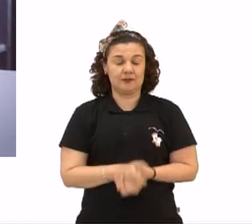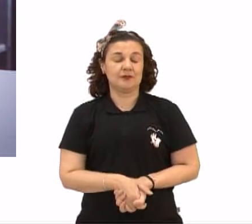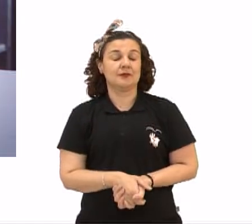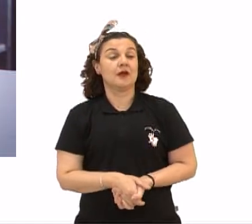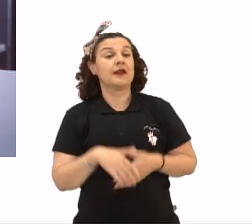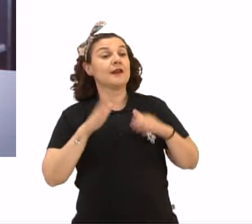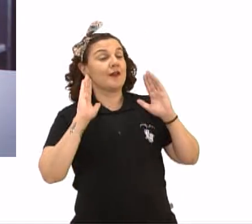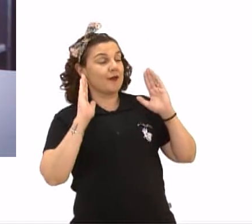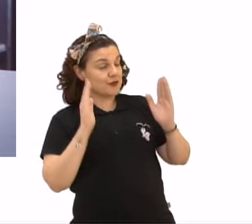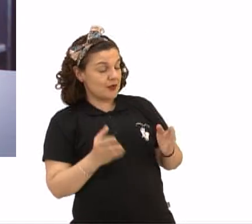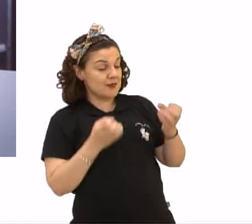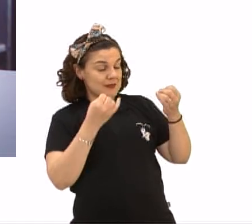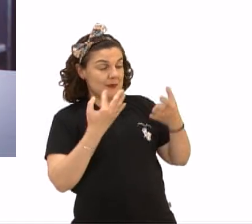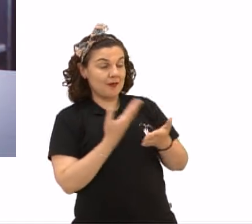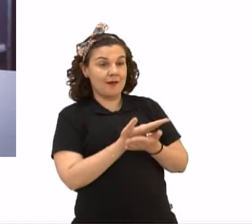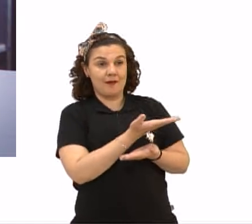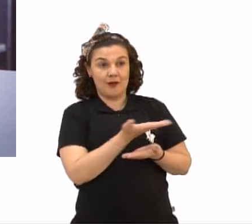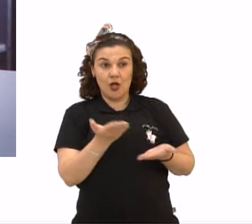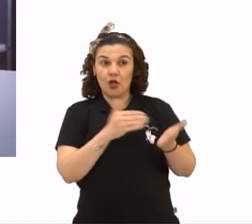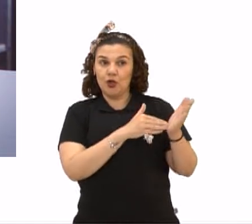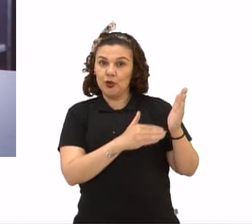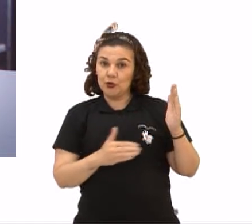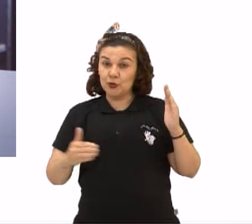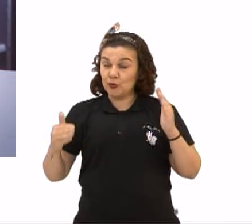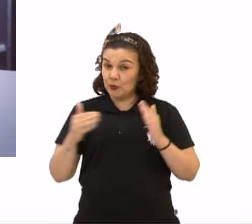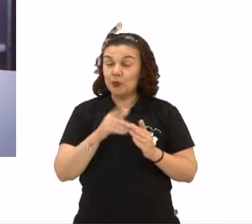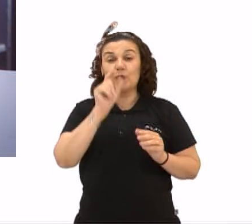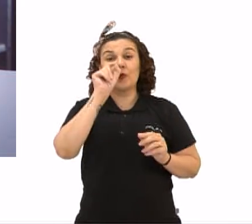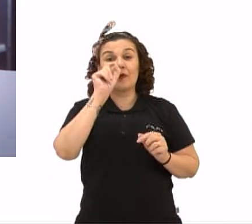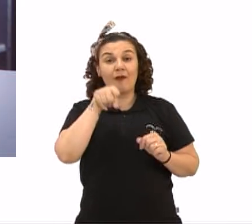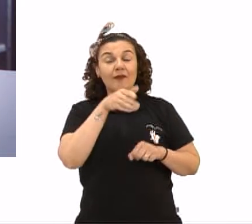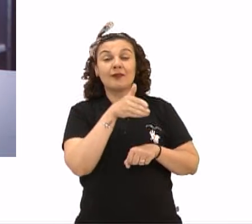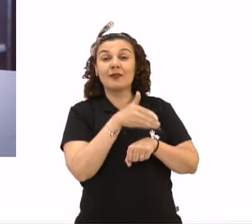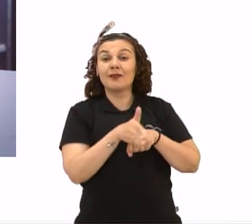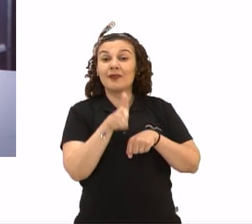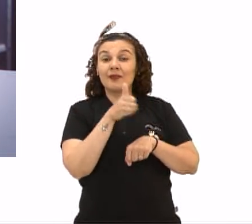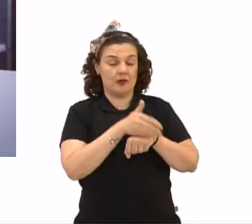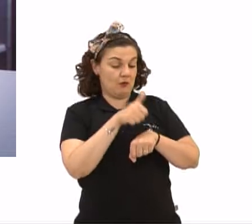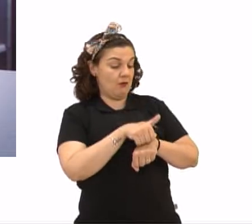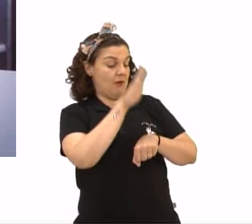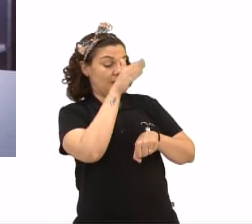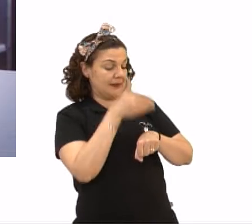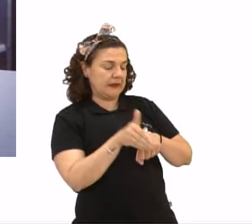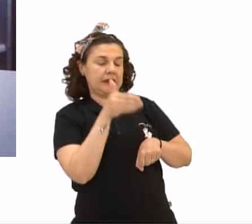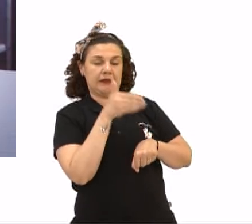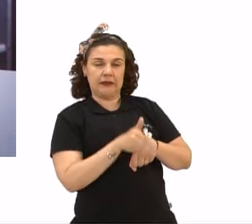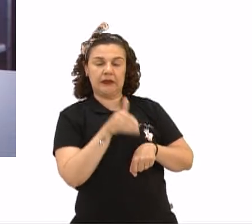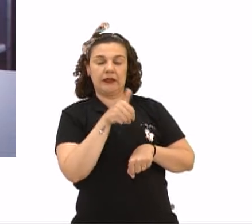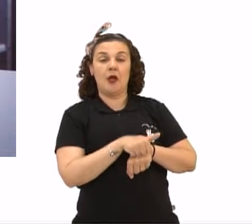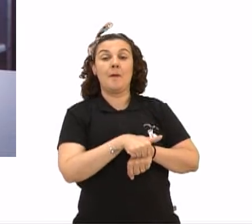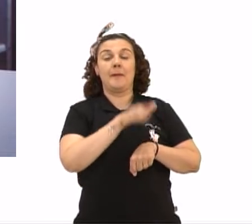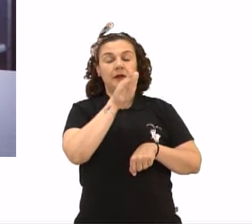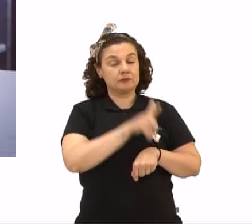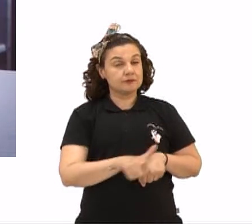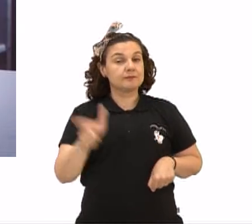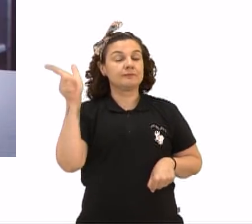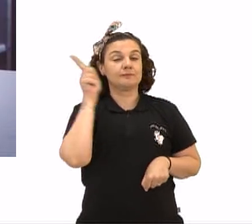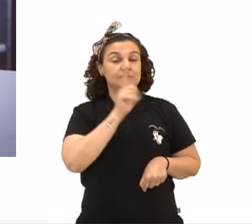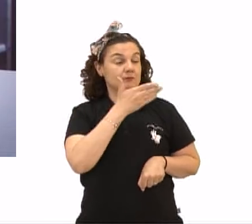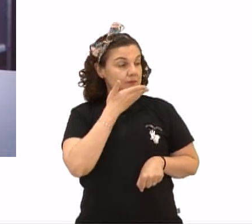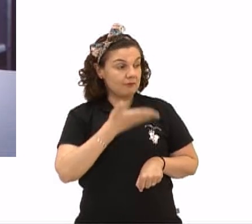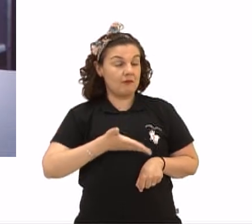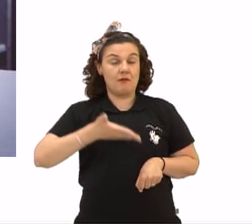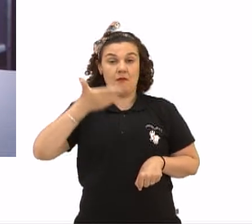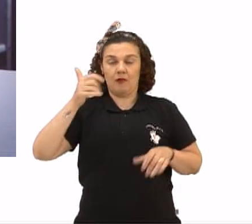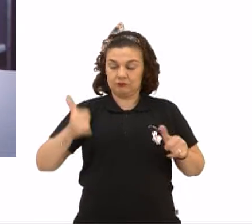nós já trabalhamos as nossas aulas, vocês viram lá, né? Tudo é treinável, né? Quanto mais você treina, mais você pratica, melhor você